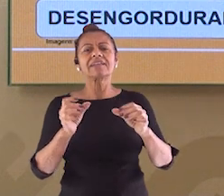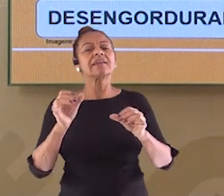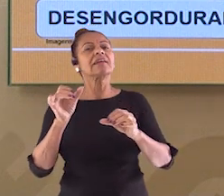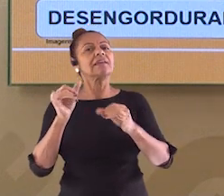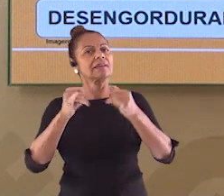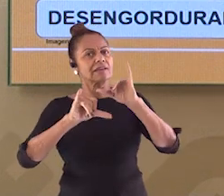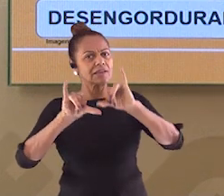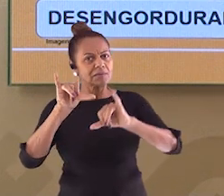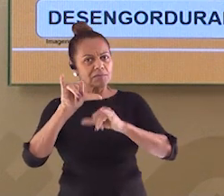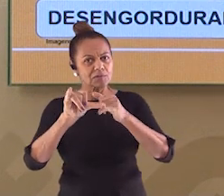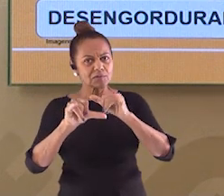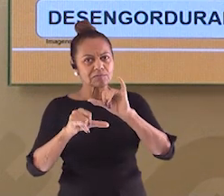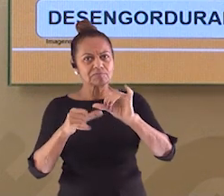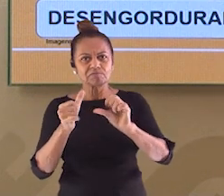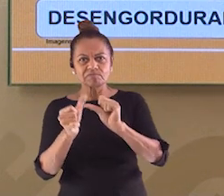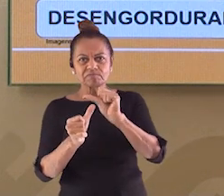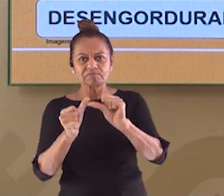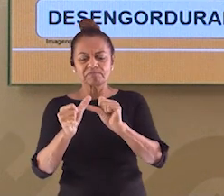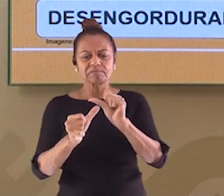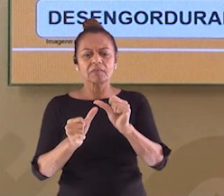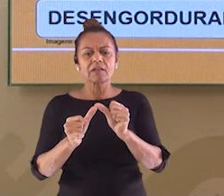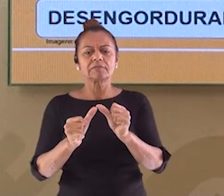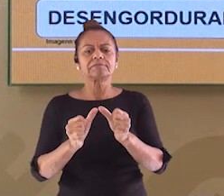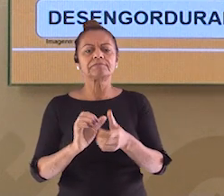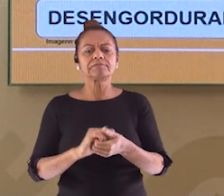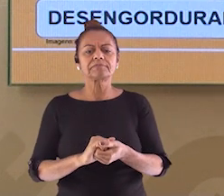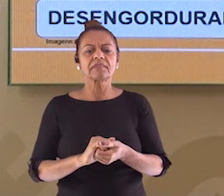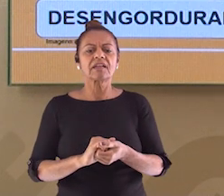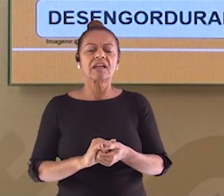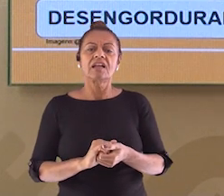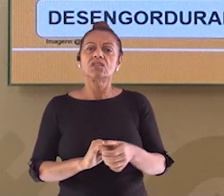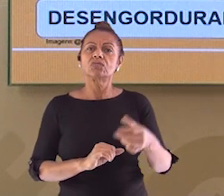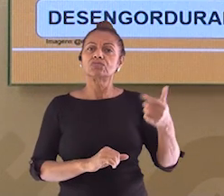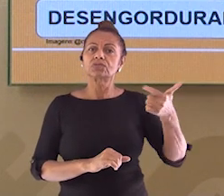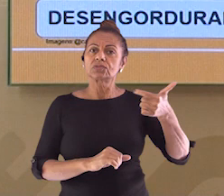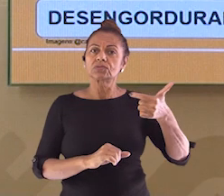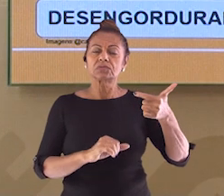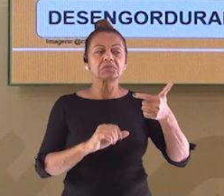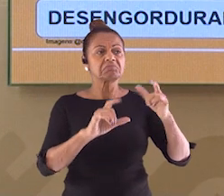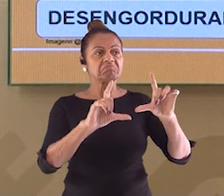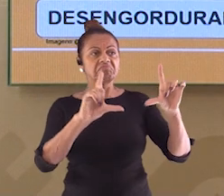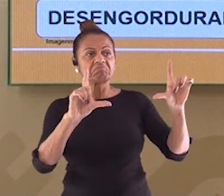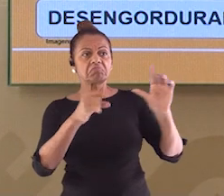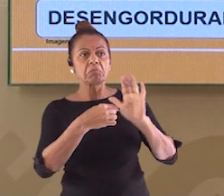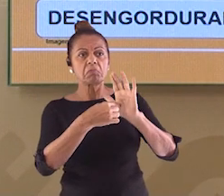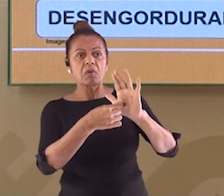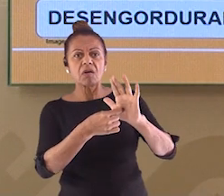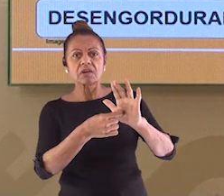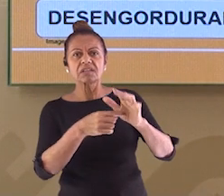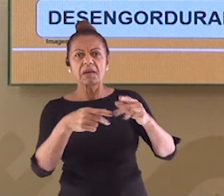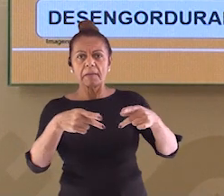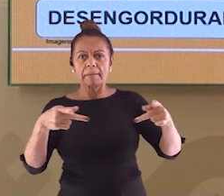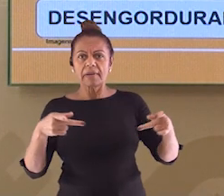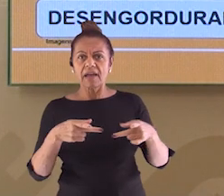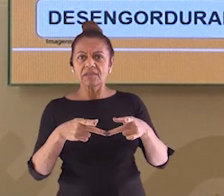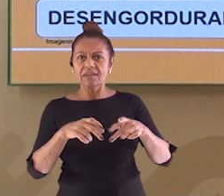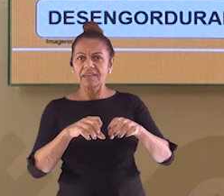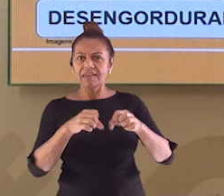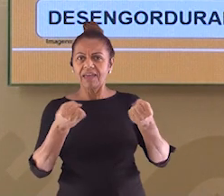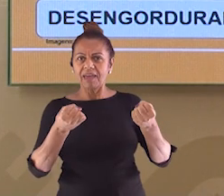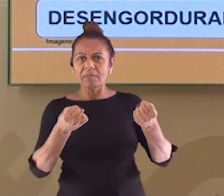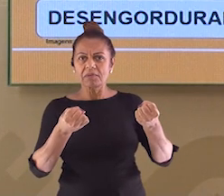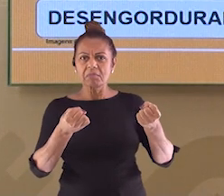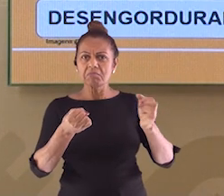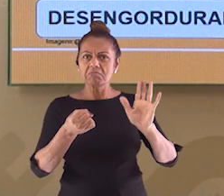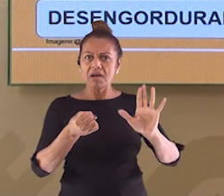químico. Aqui nós temos a quebra do prato. Bom, isso é um fenômeno físico, porque o prato vai continuar